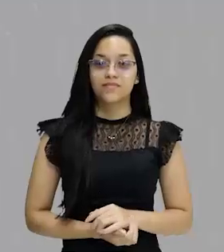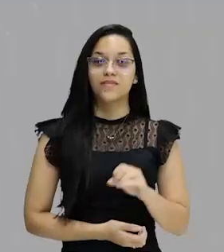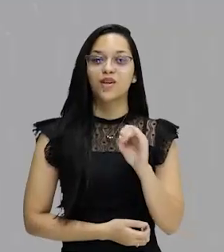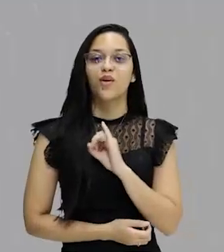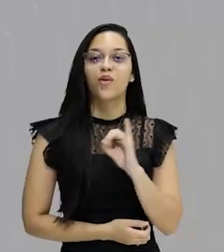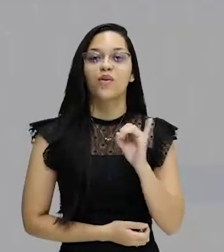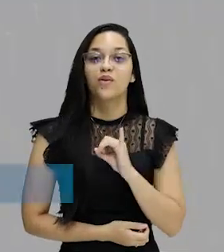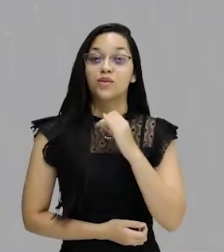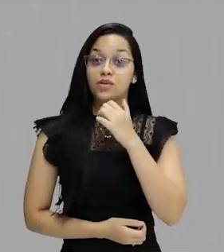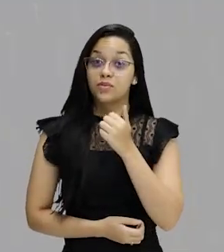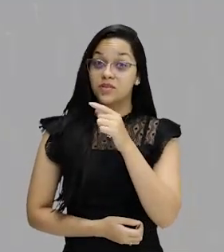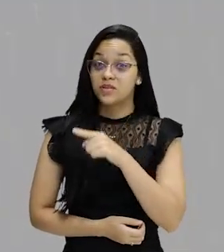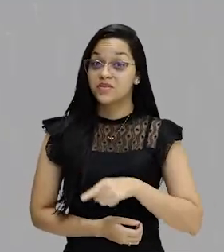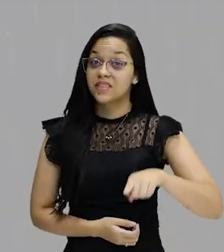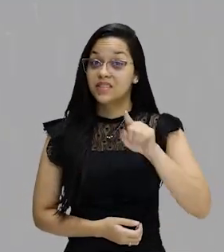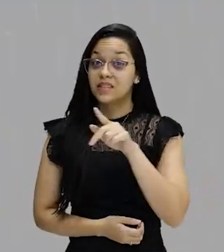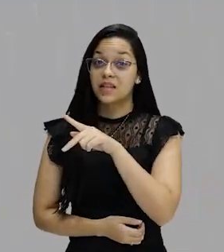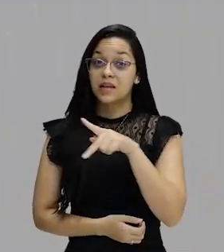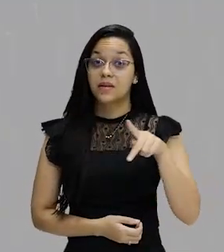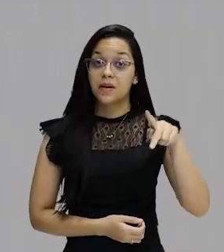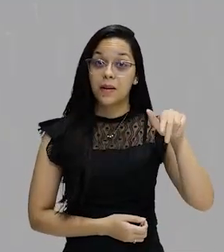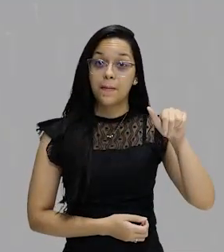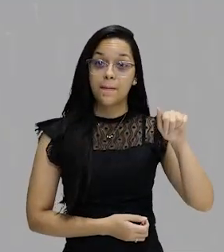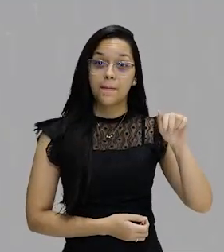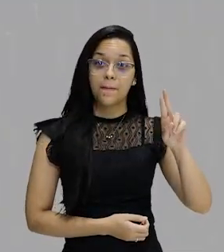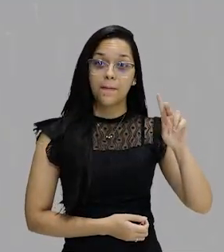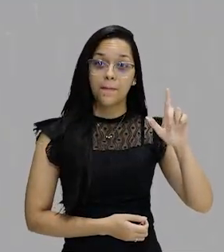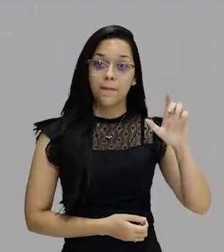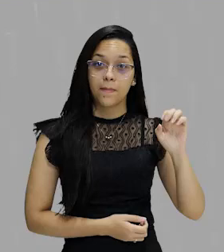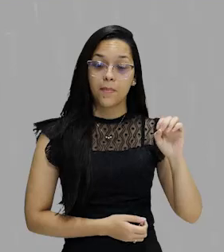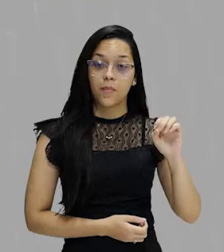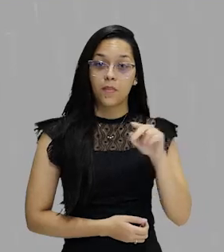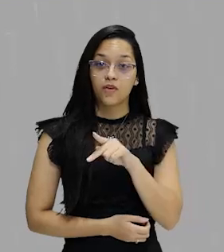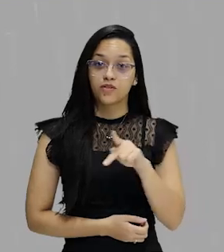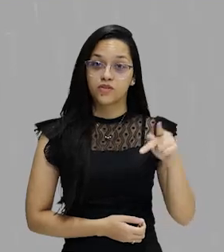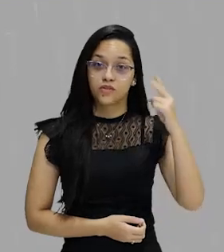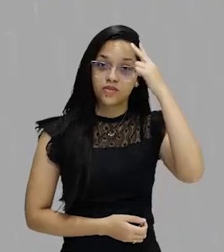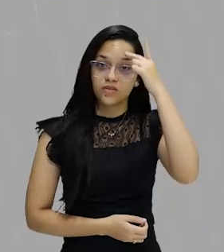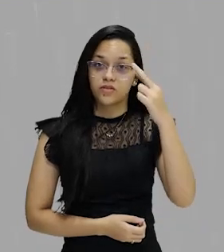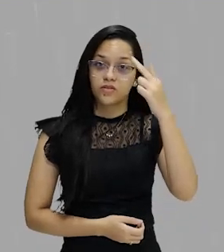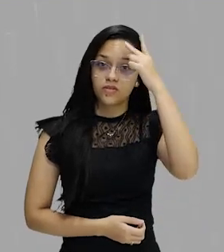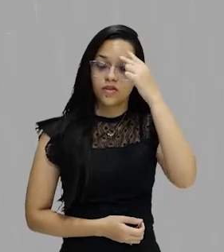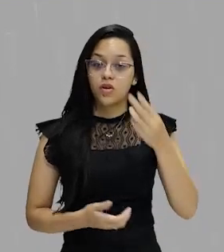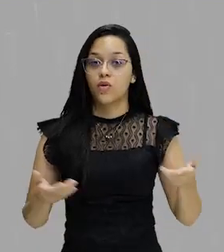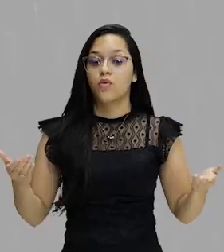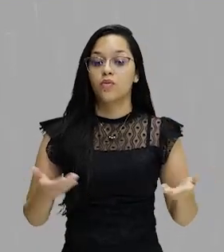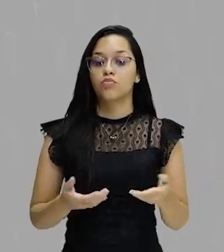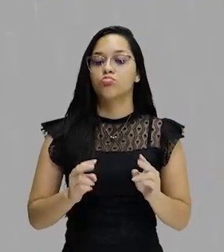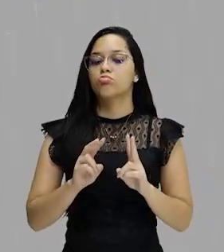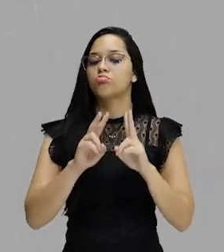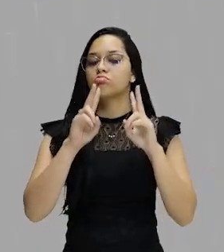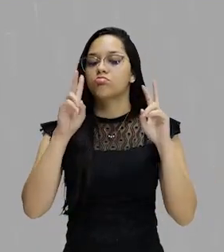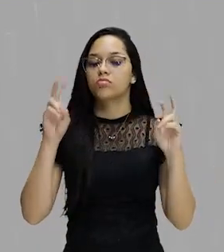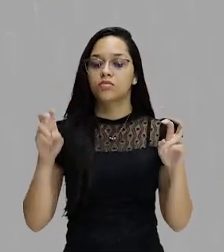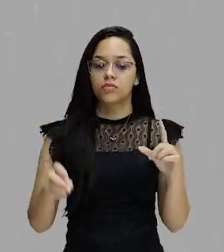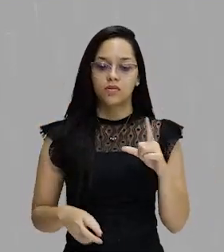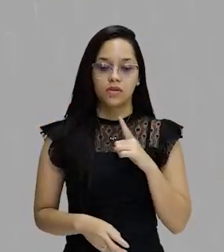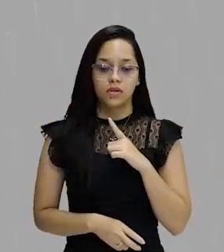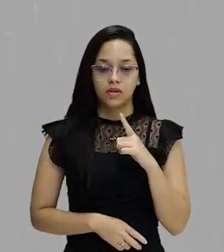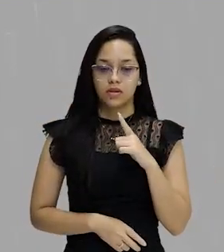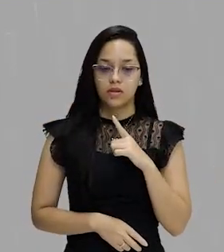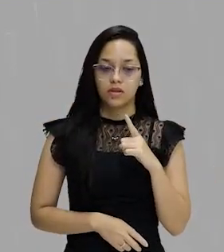E aí, pessoal, tudo bem? Professor Paulo Gereba de História. Na aula de hoje, iremos abordar uma temática,